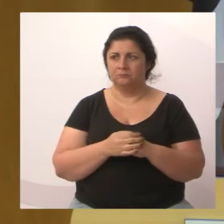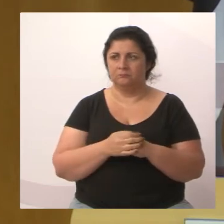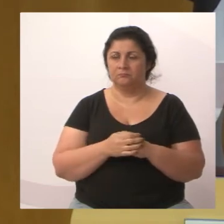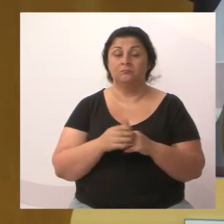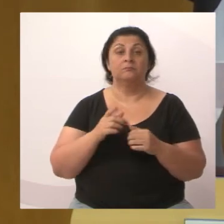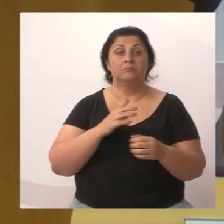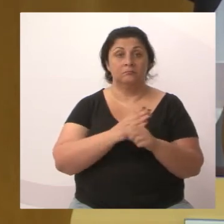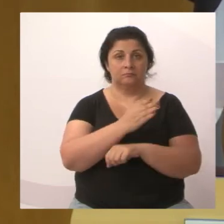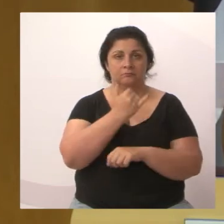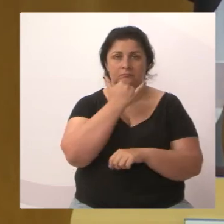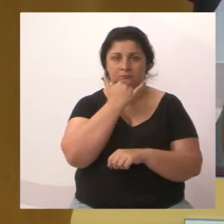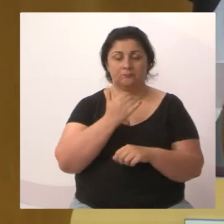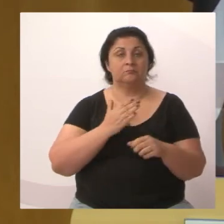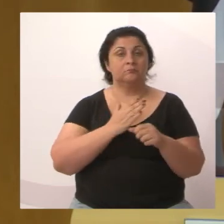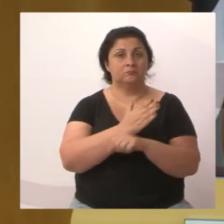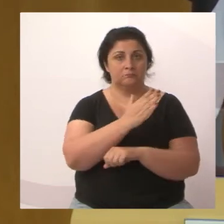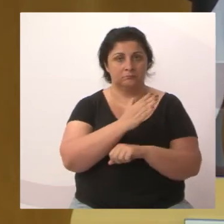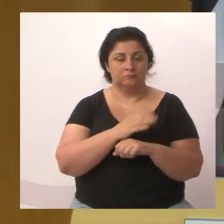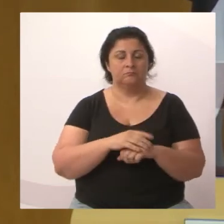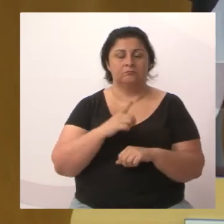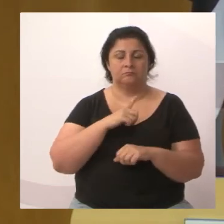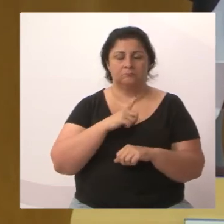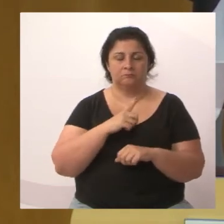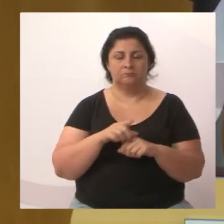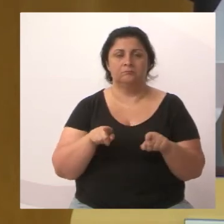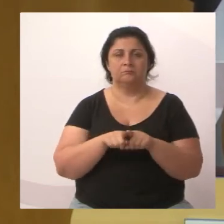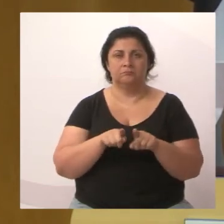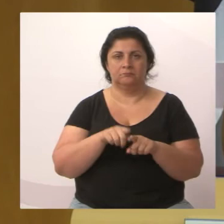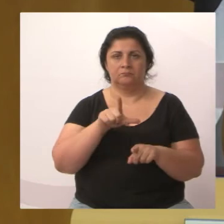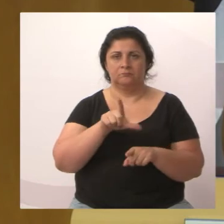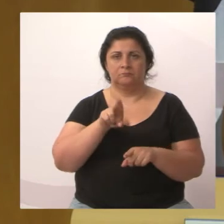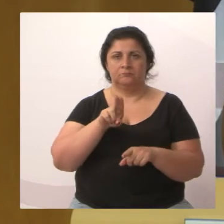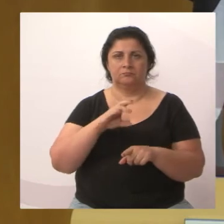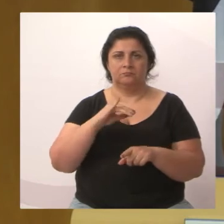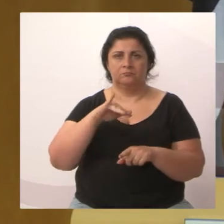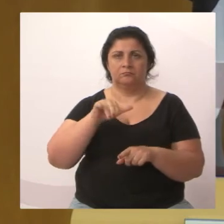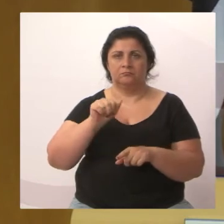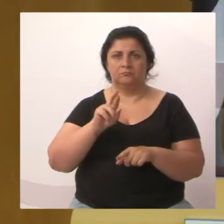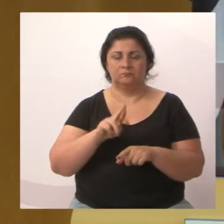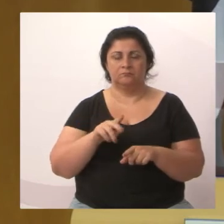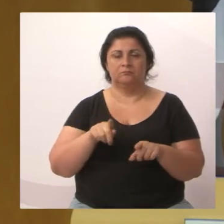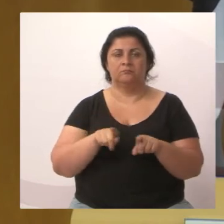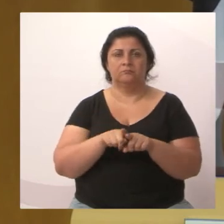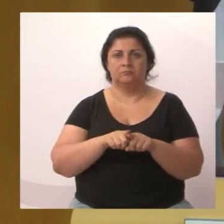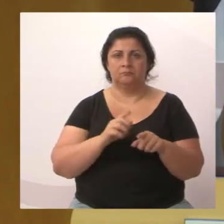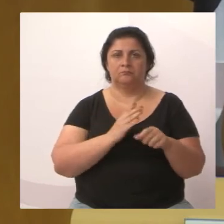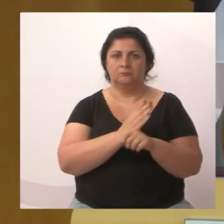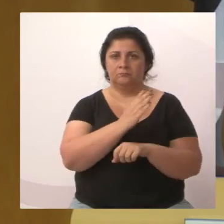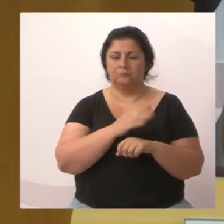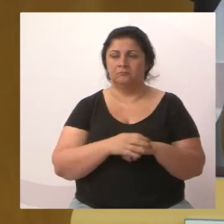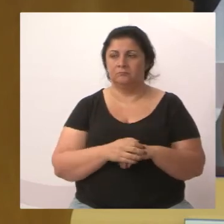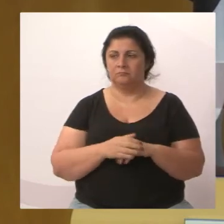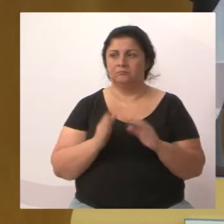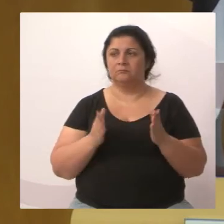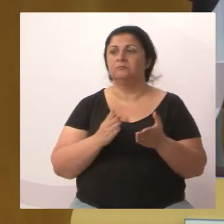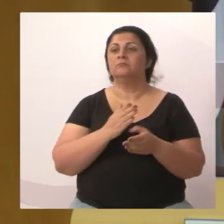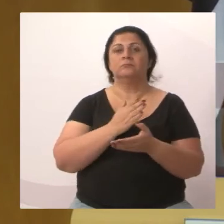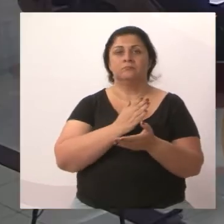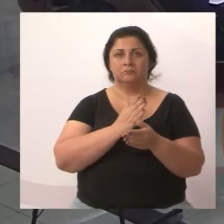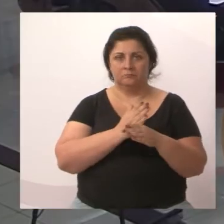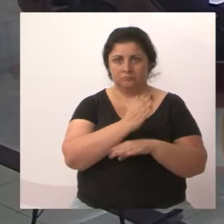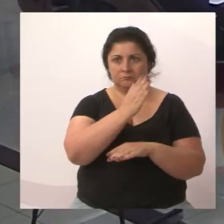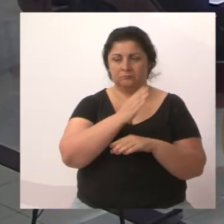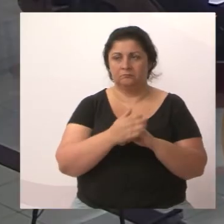contas aprovadas, mas não é fácil, né? O pessoal teve um ano o seu aprovado já, não é? O seu